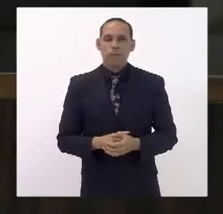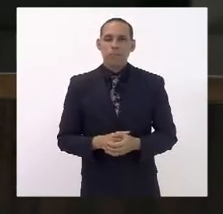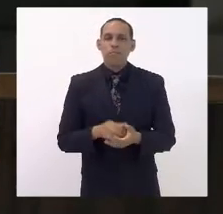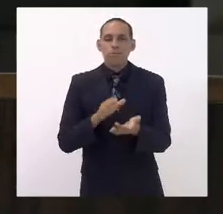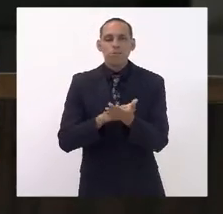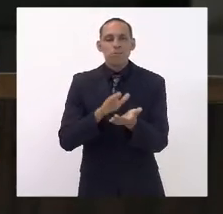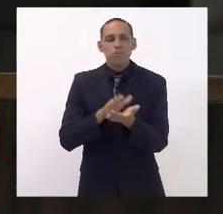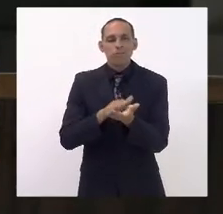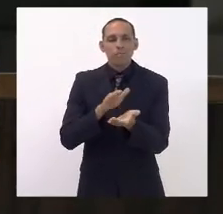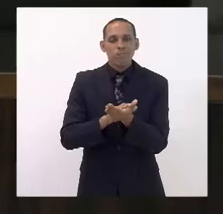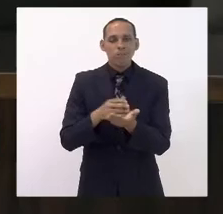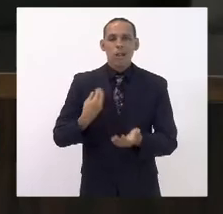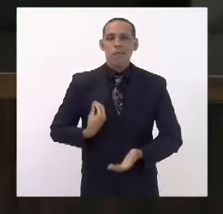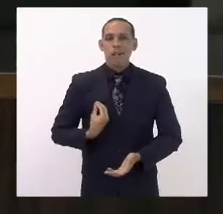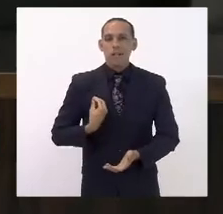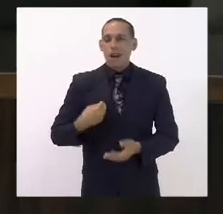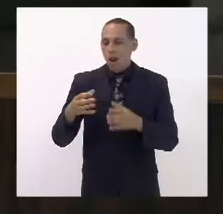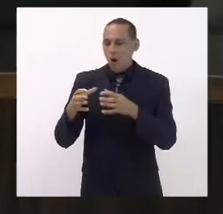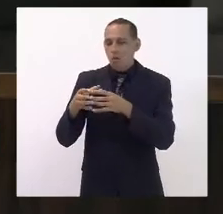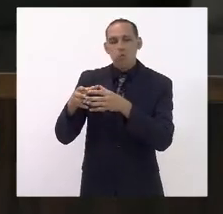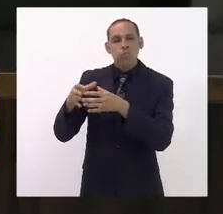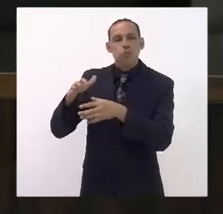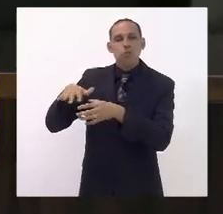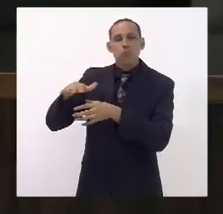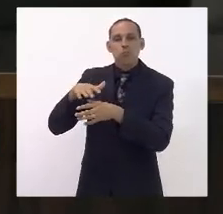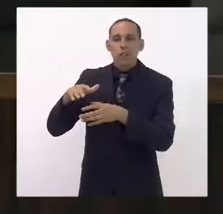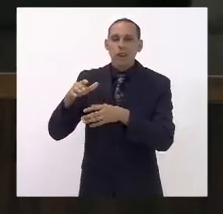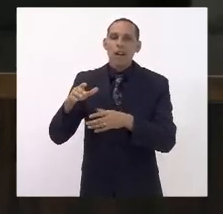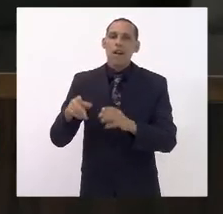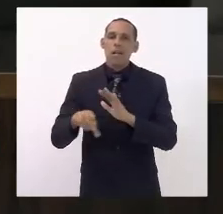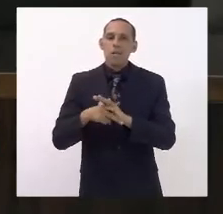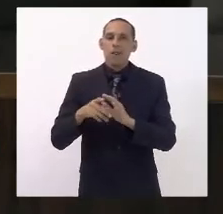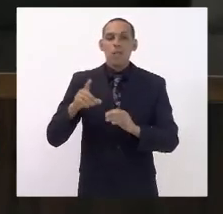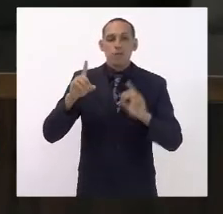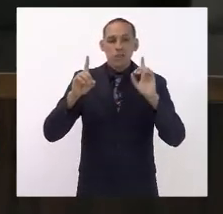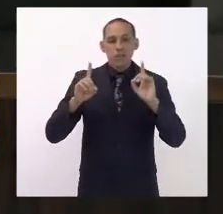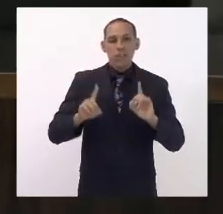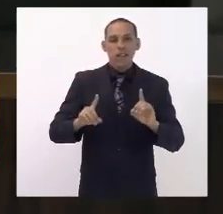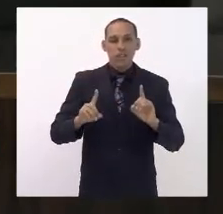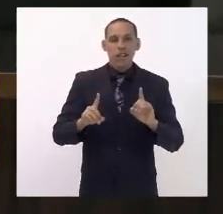a presença da turma de direito da Estácio,